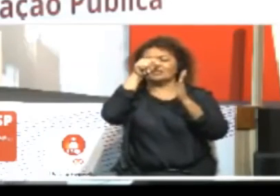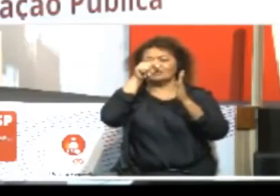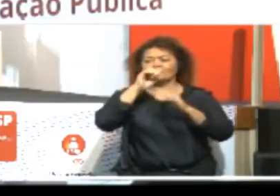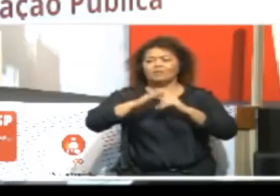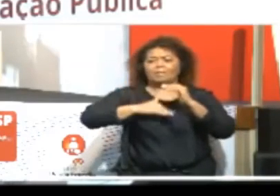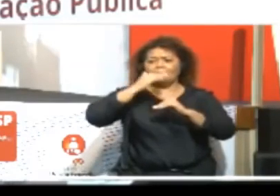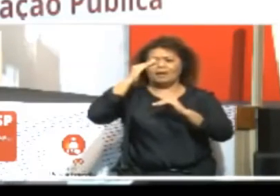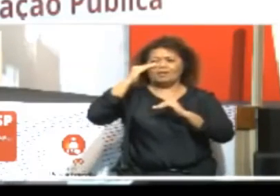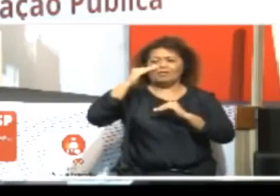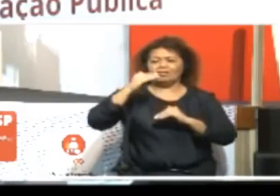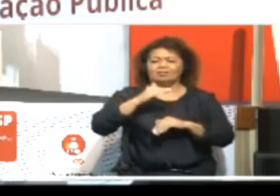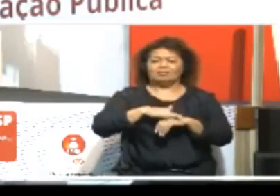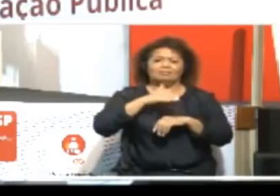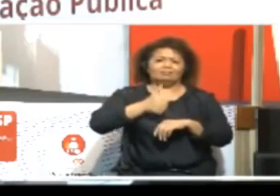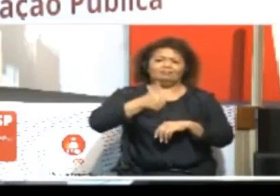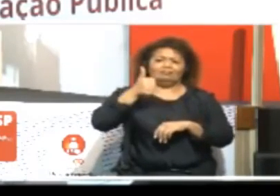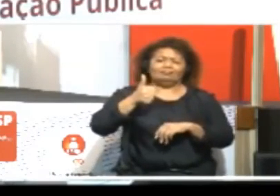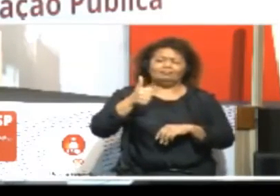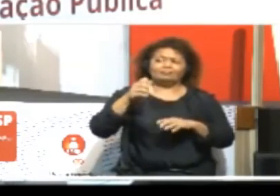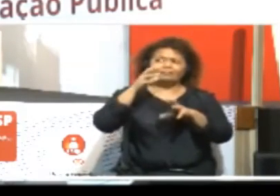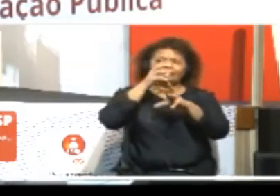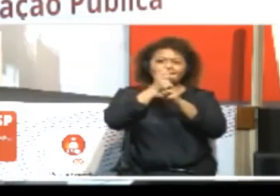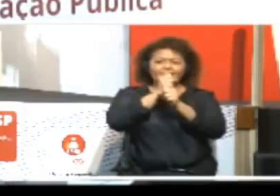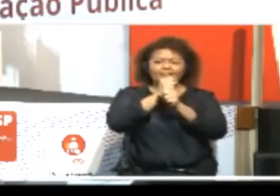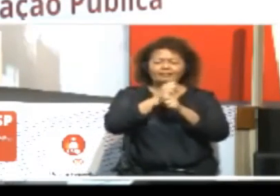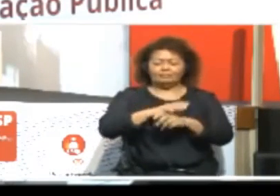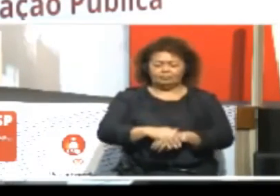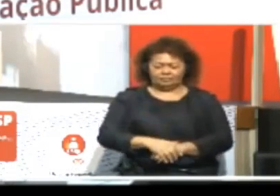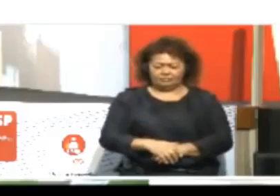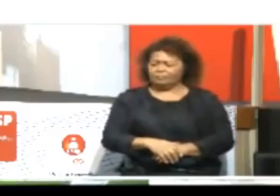¿Tenemos más alguna pregunta?